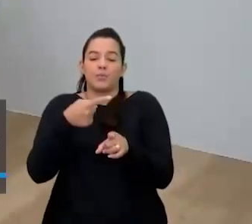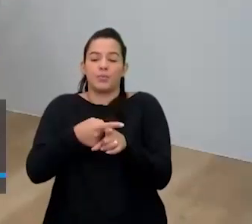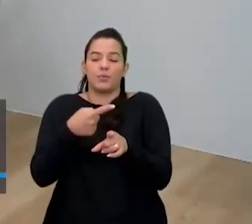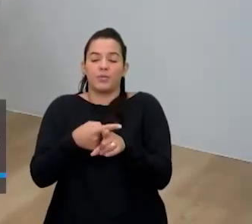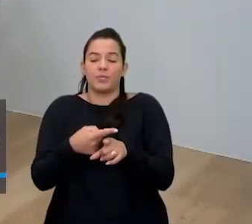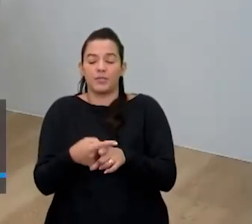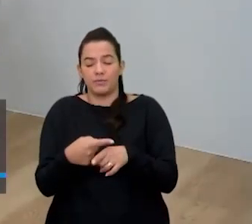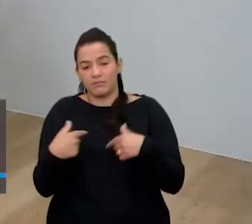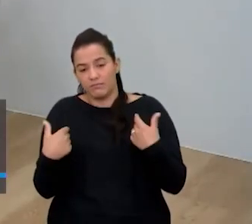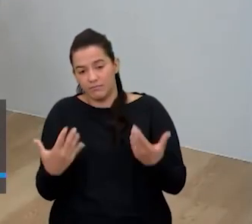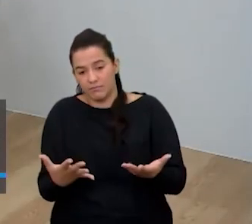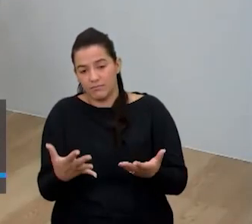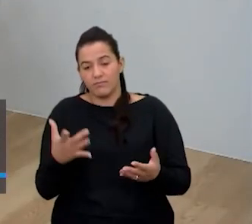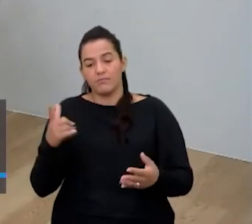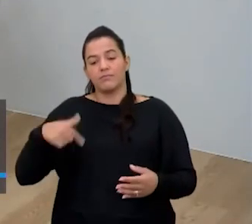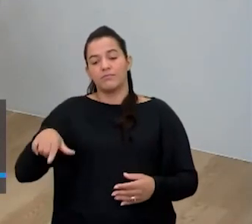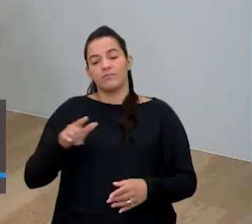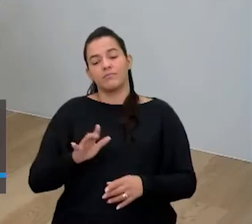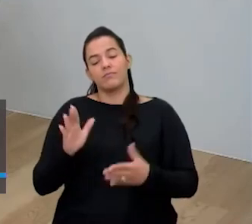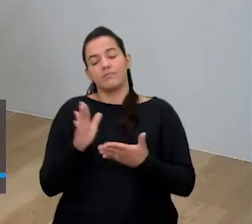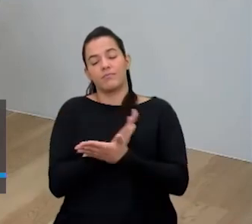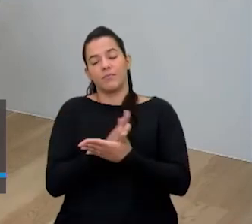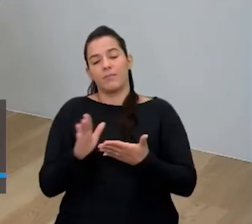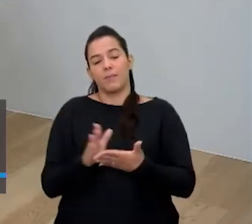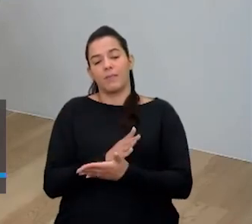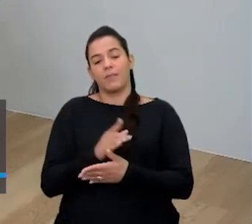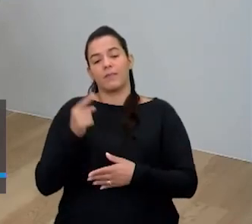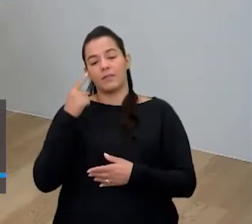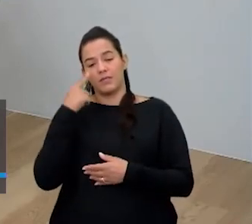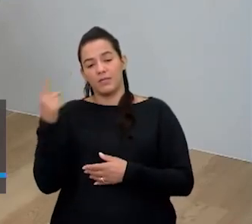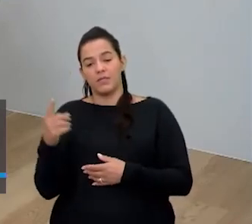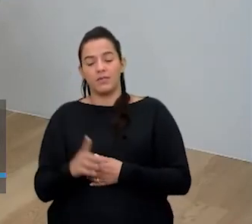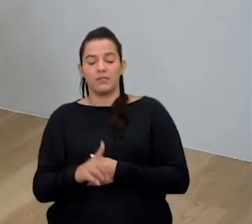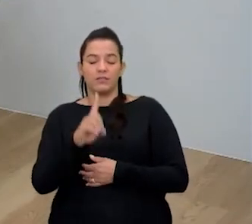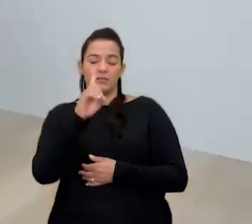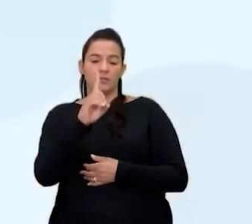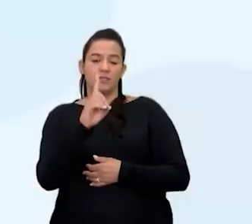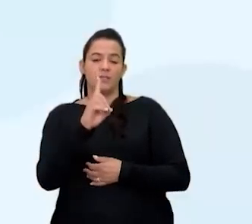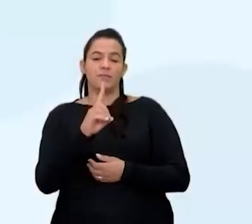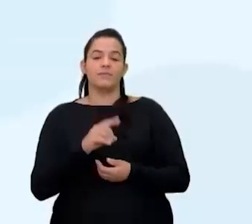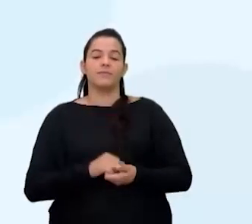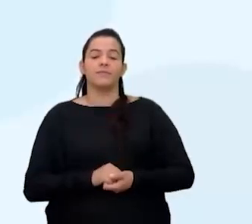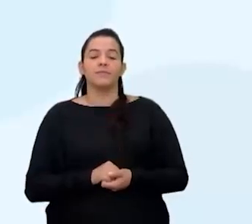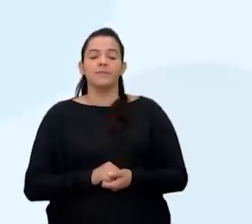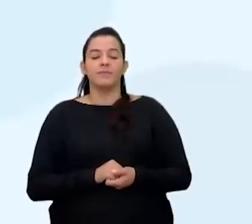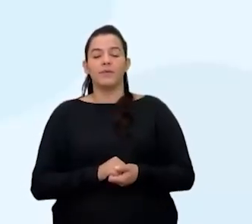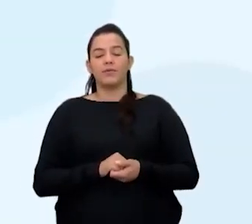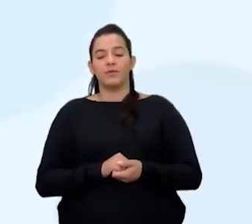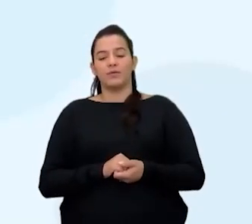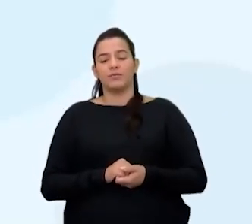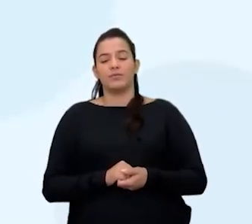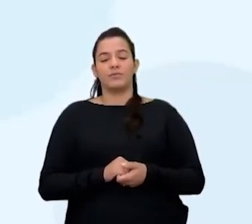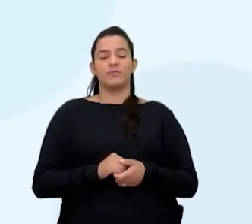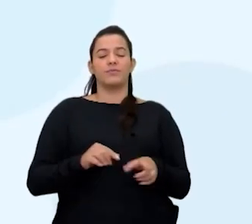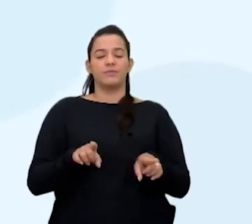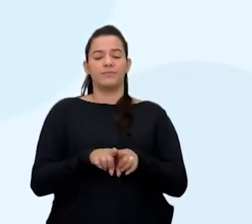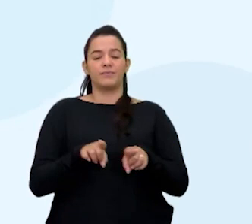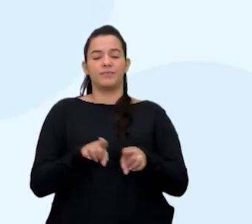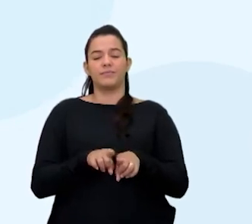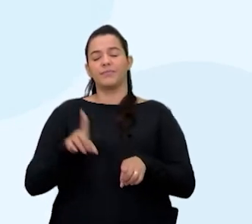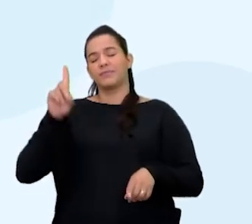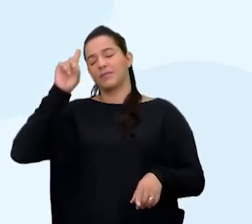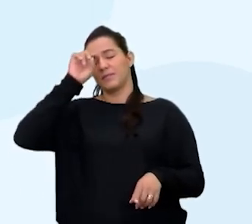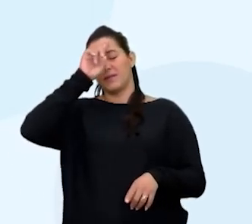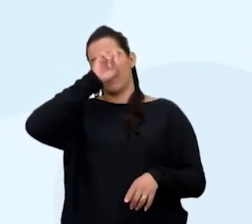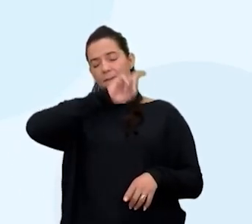o Brasil especificamente. No item D, aí a gente pode coletar as